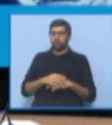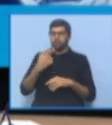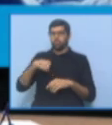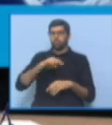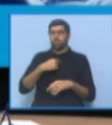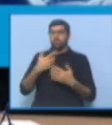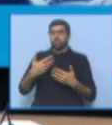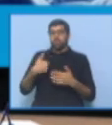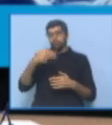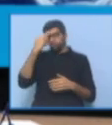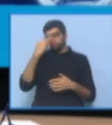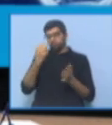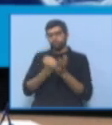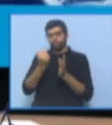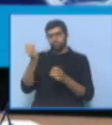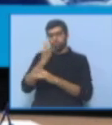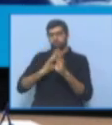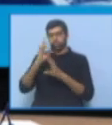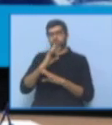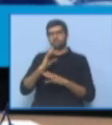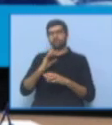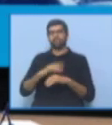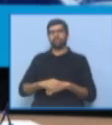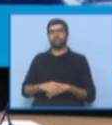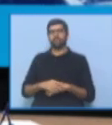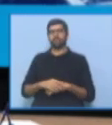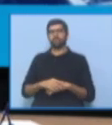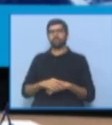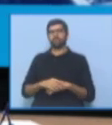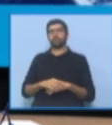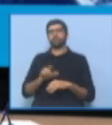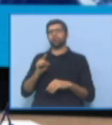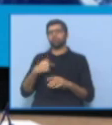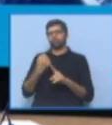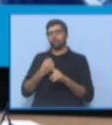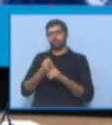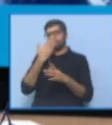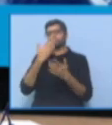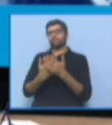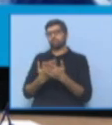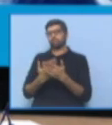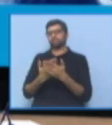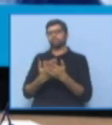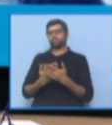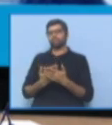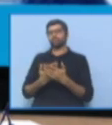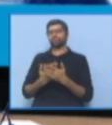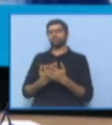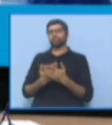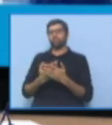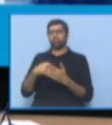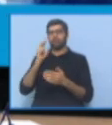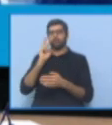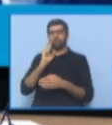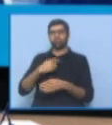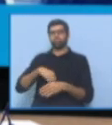nós estamos num momento histórico na Europa em que, perante estes desafios, os nossos